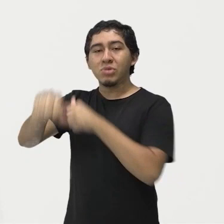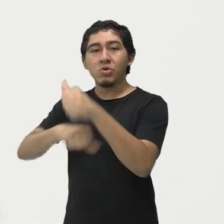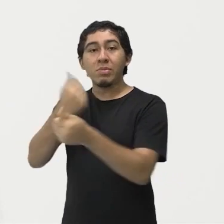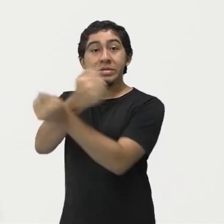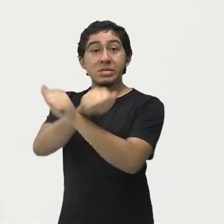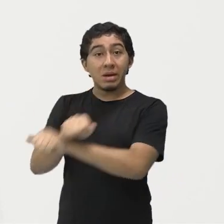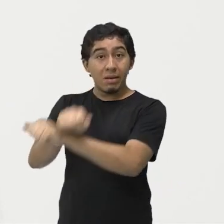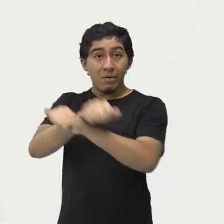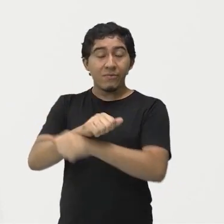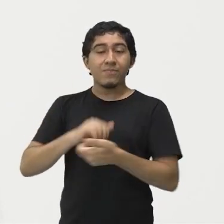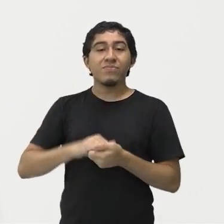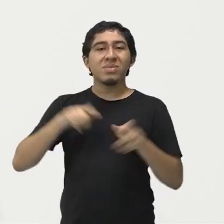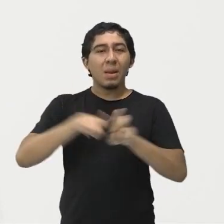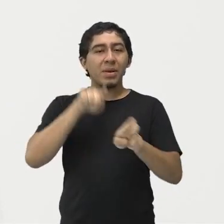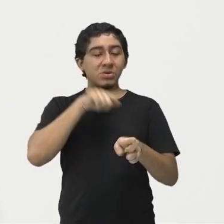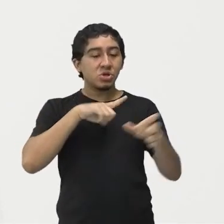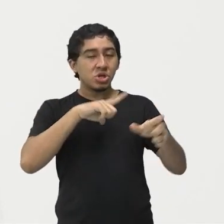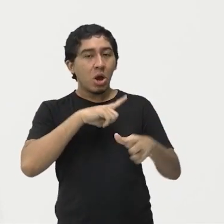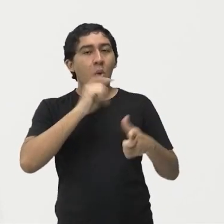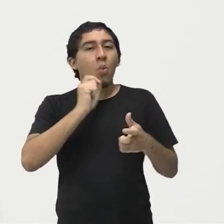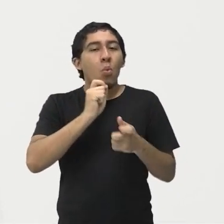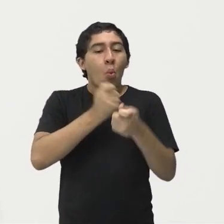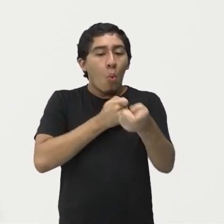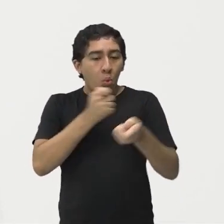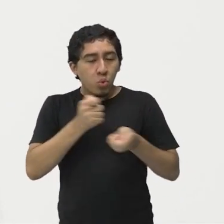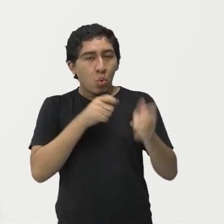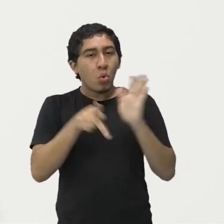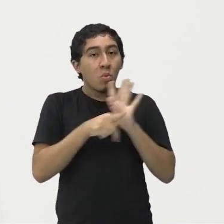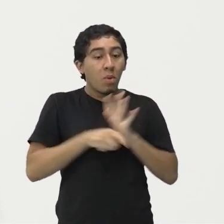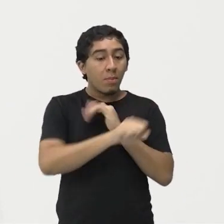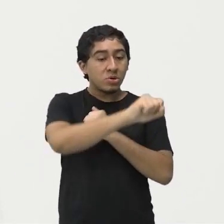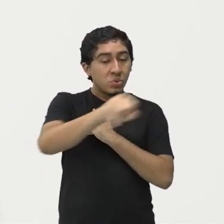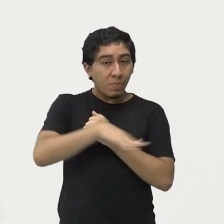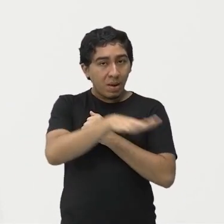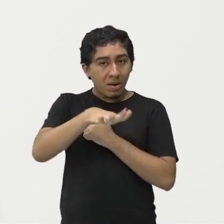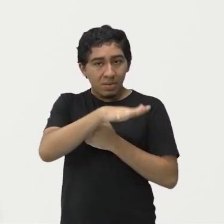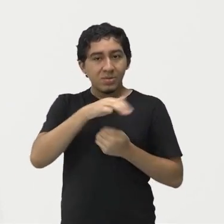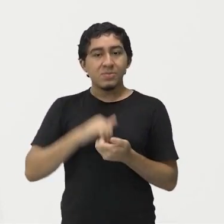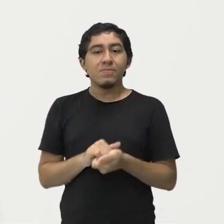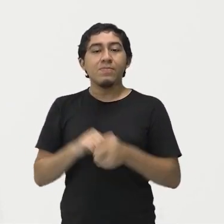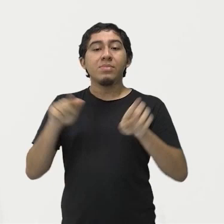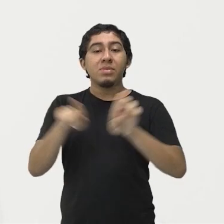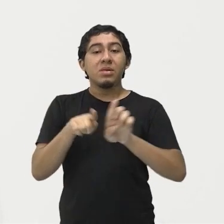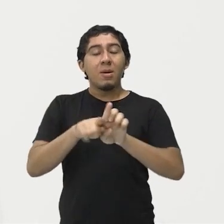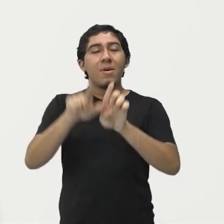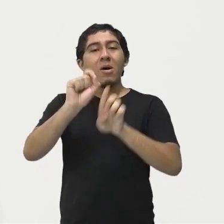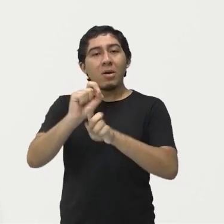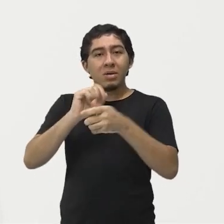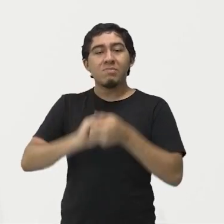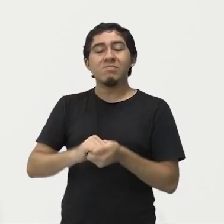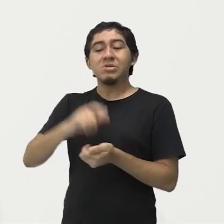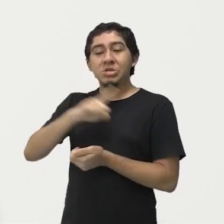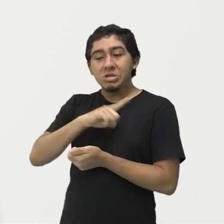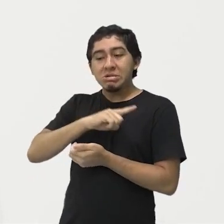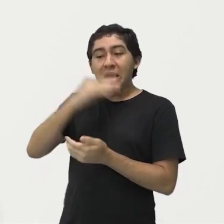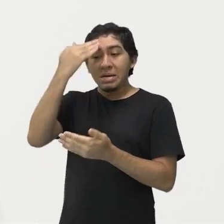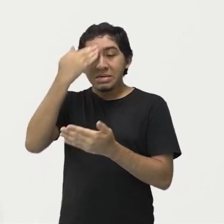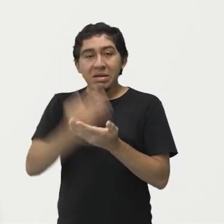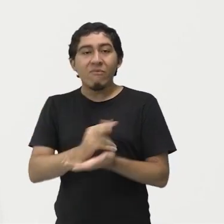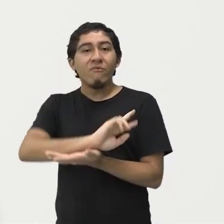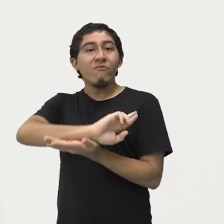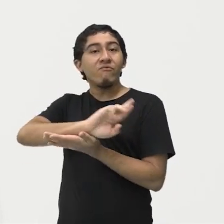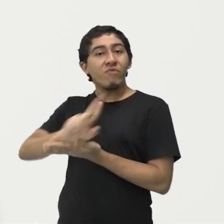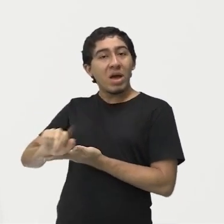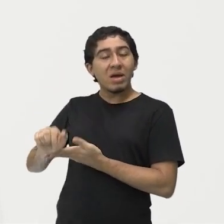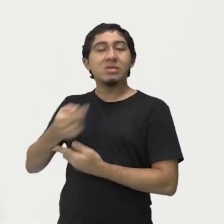que eram feitas por Roma. Era uma sociedade politeísta, com a presença de vários deuses.